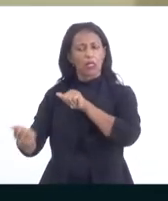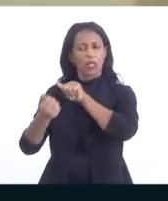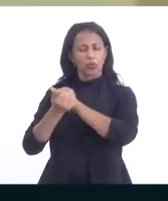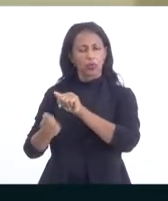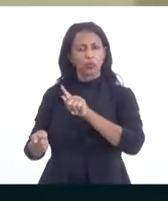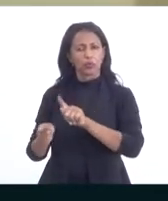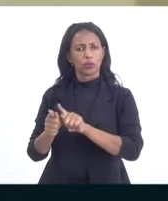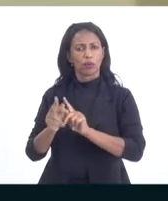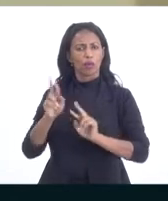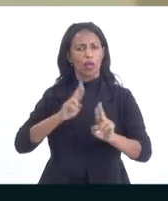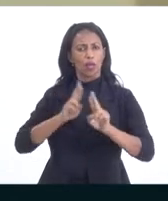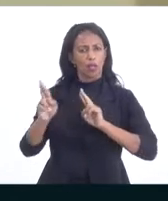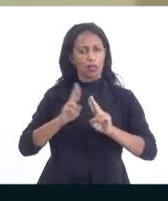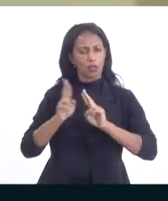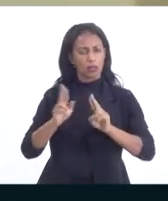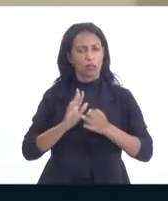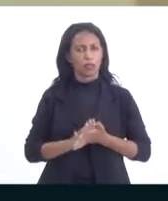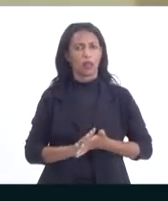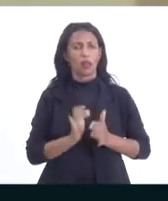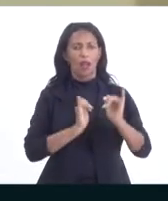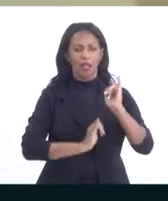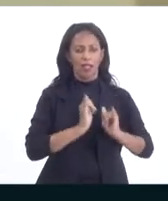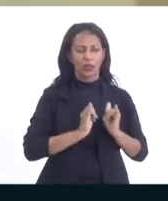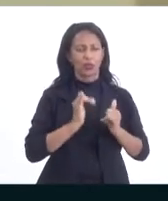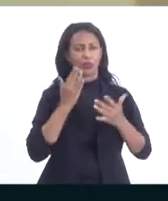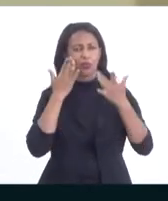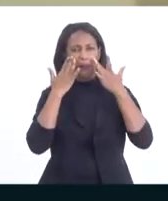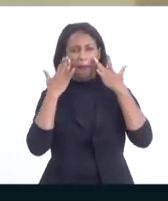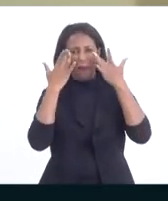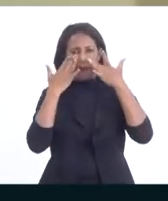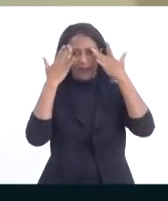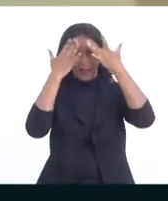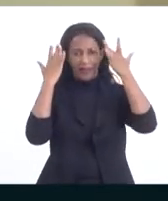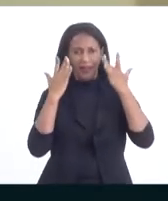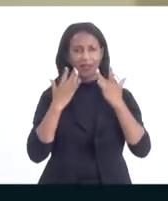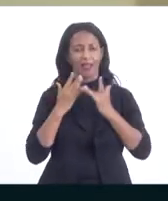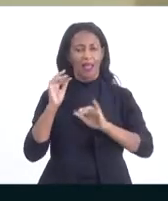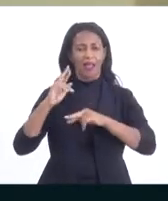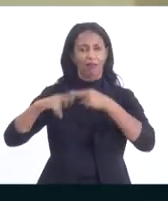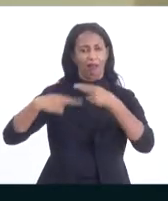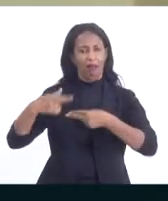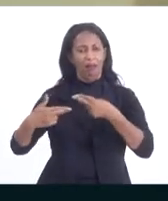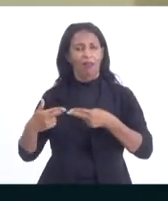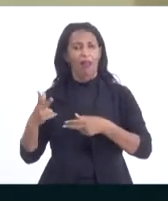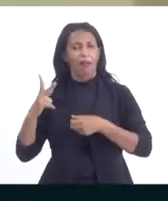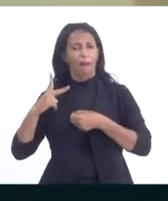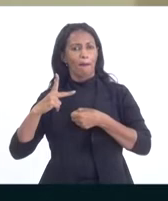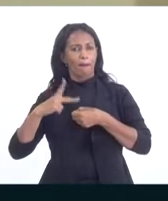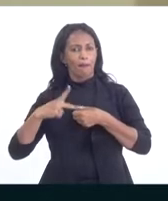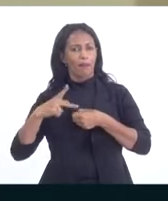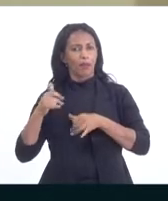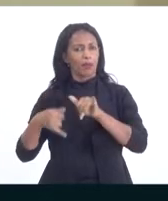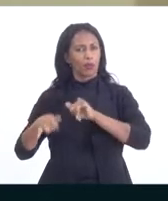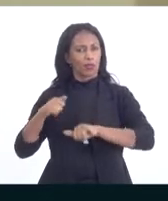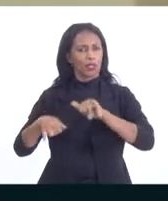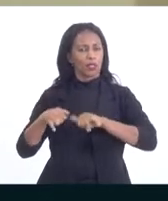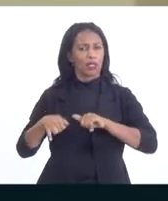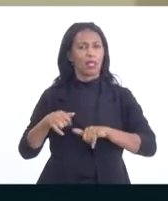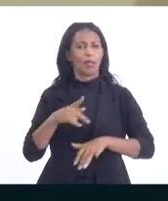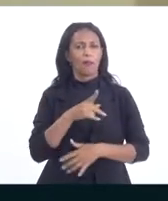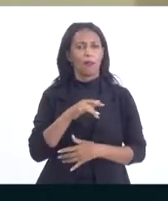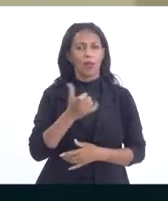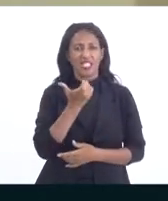importante relacionado à área da química, a indústria de beleza, a indústria de transformação, a petroquímica, a de